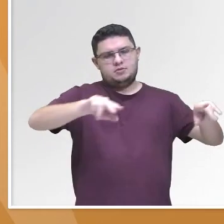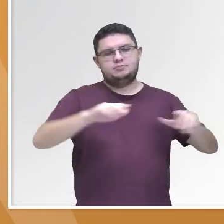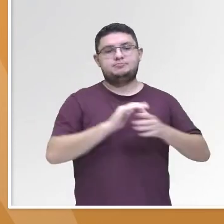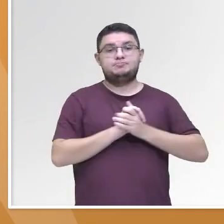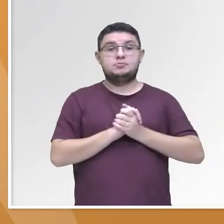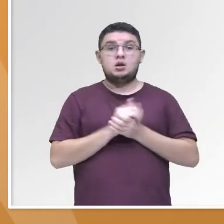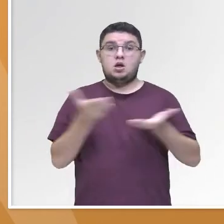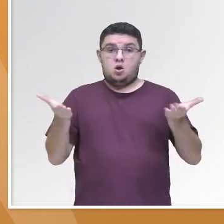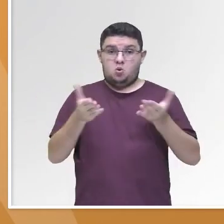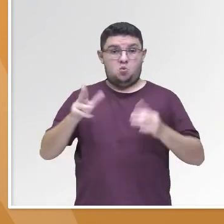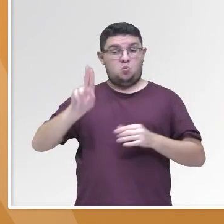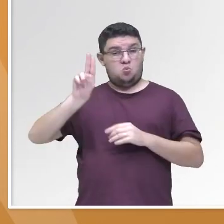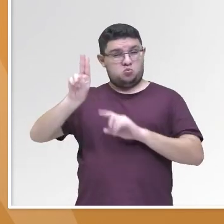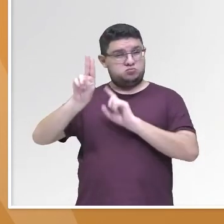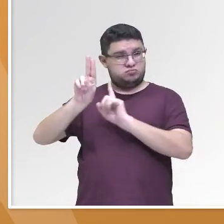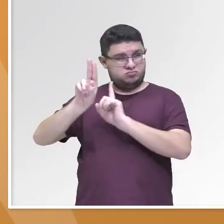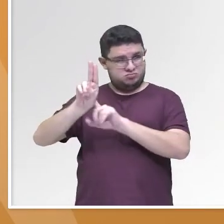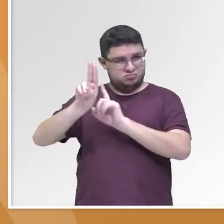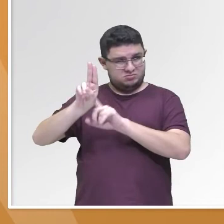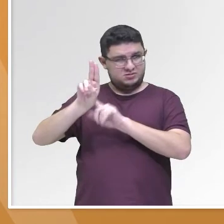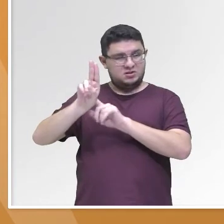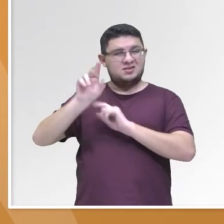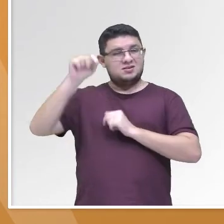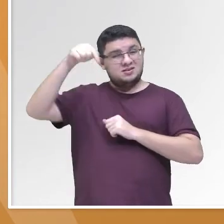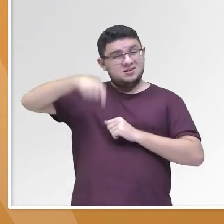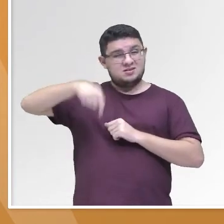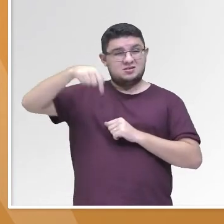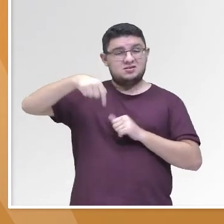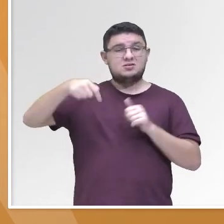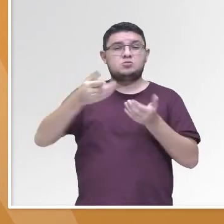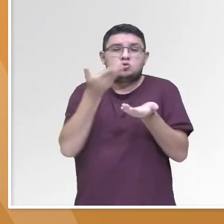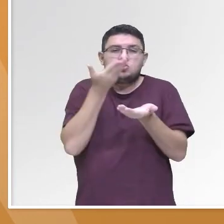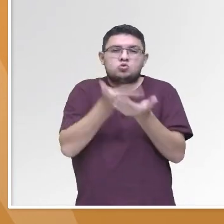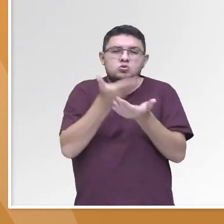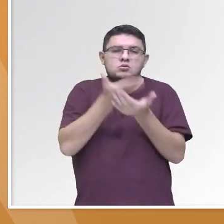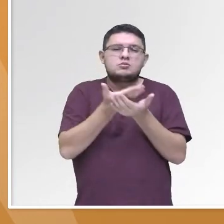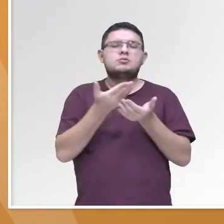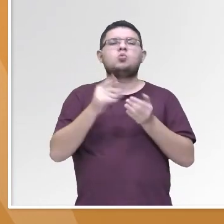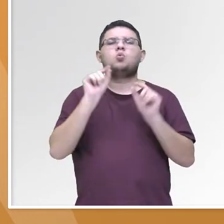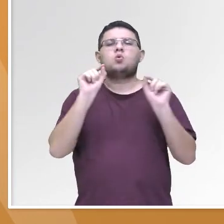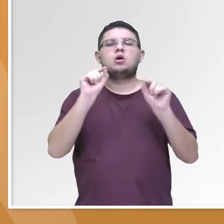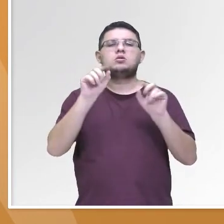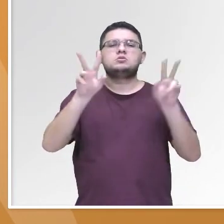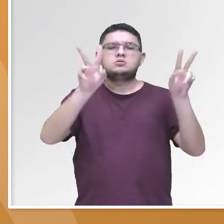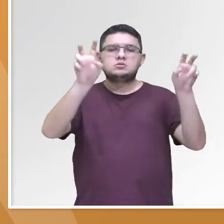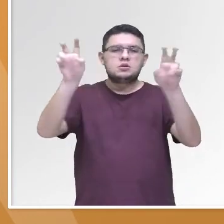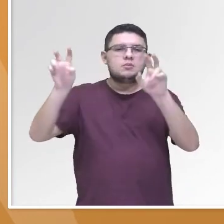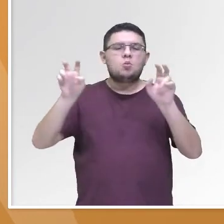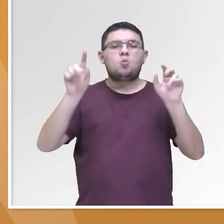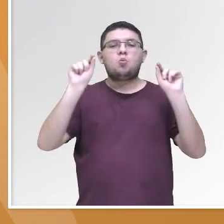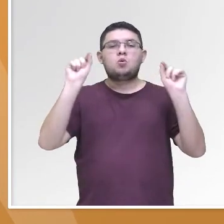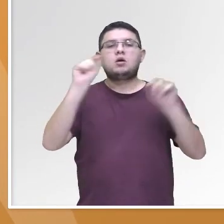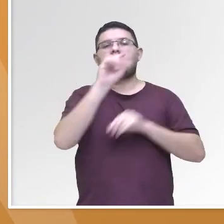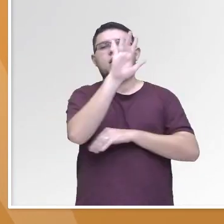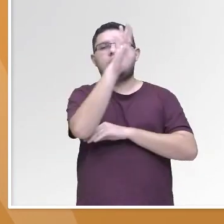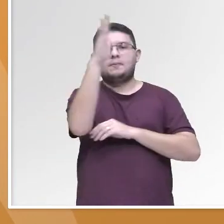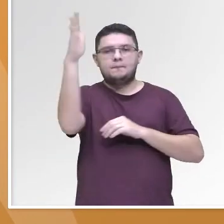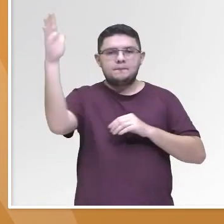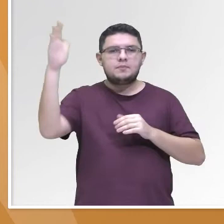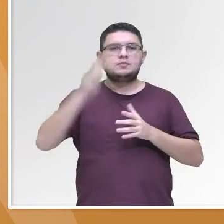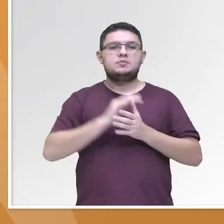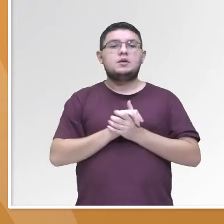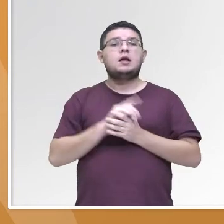unidade, né, sobre as questões ambientais, né, que a gente tem uma imagem para mostrar para vocês, né, falando um